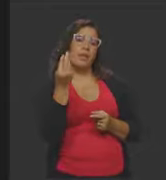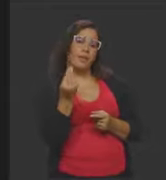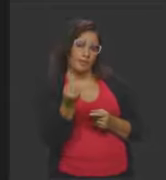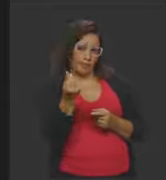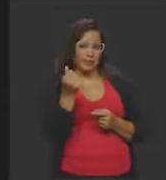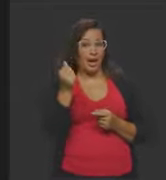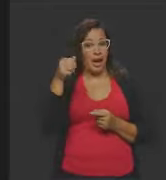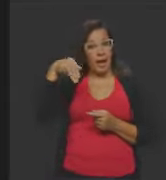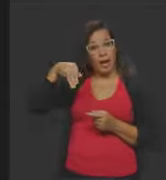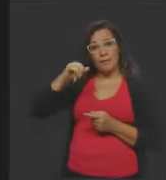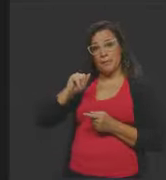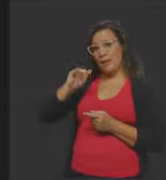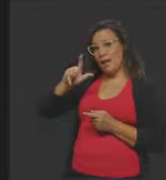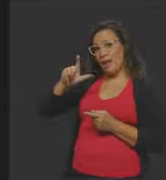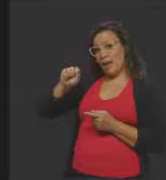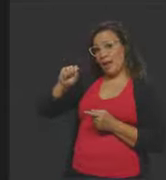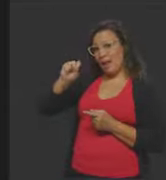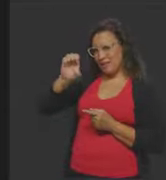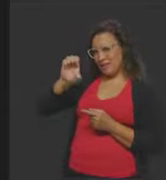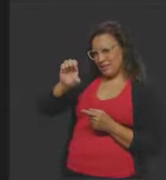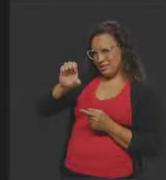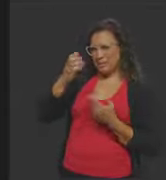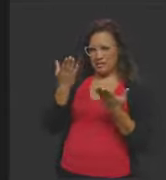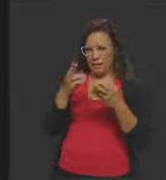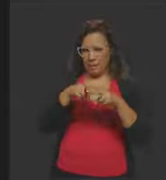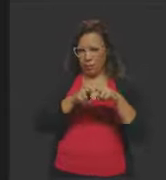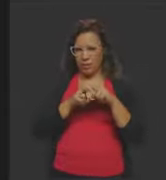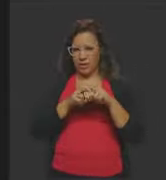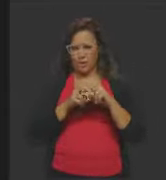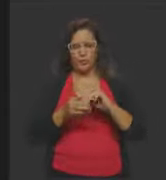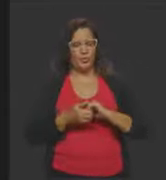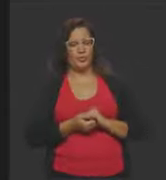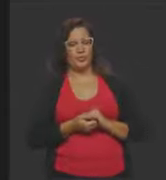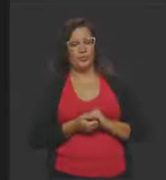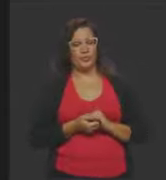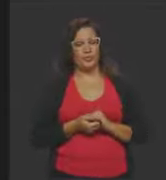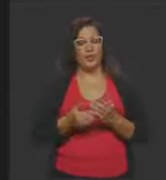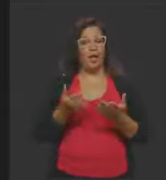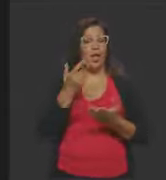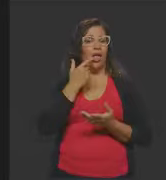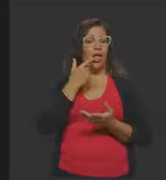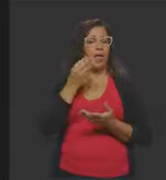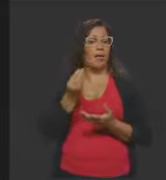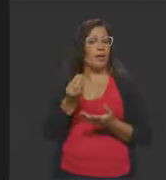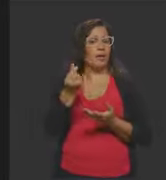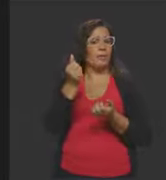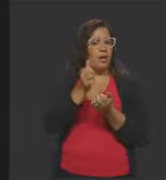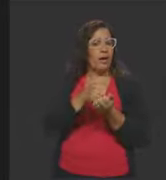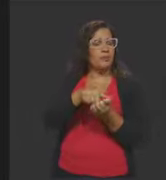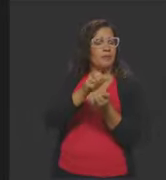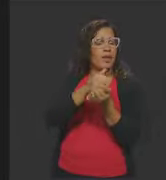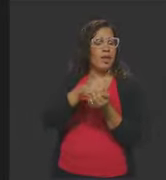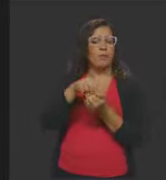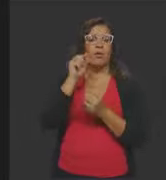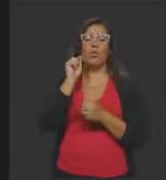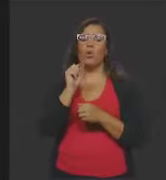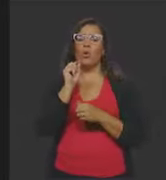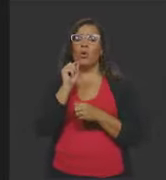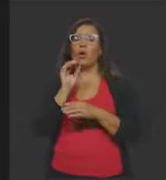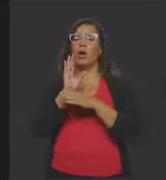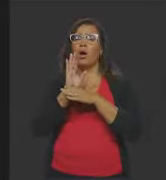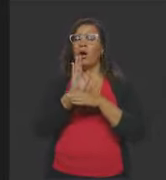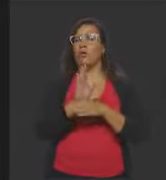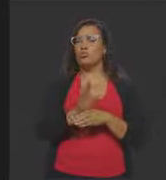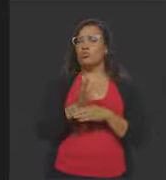dessa amilase. Essa amilase, que digere amido, como eu disse, ela é ativa em ambiente